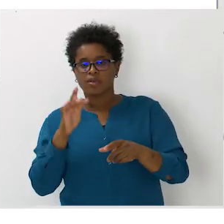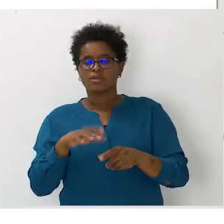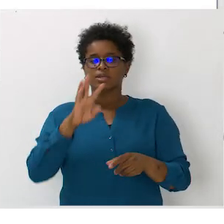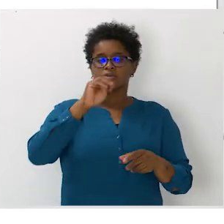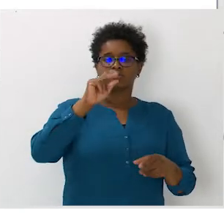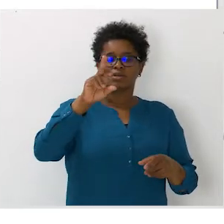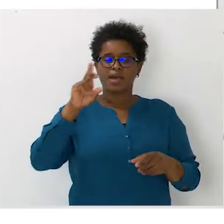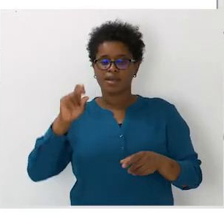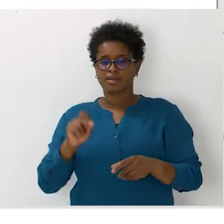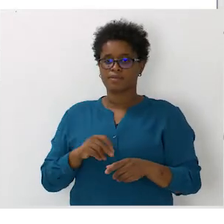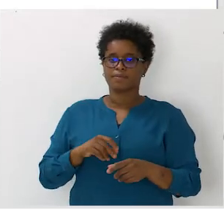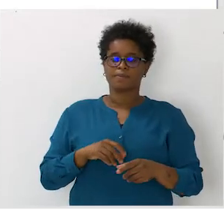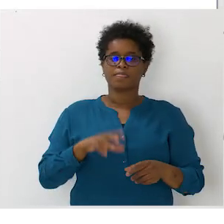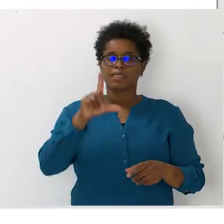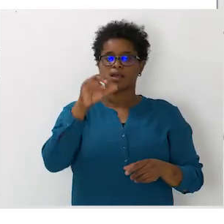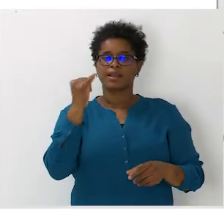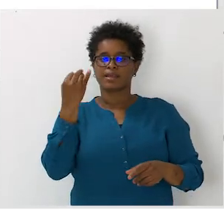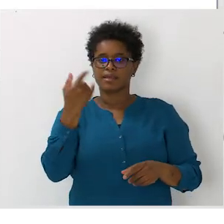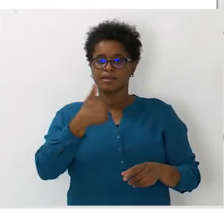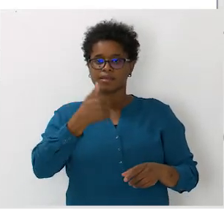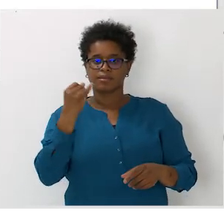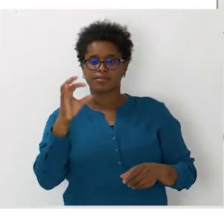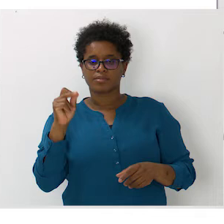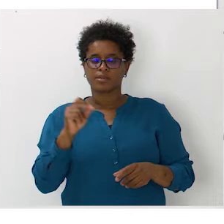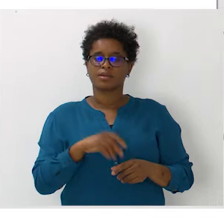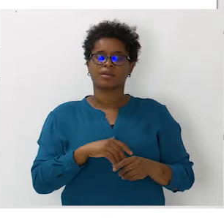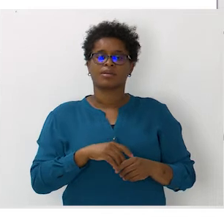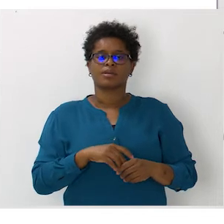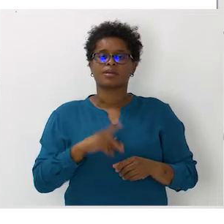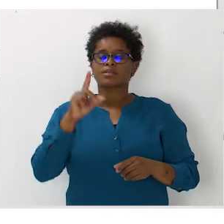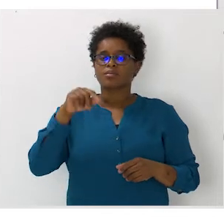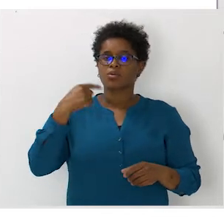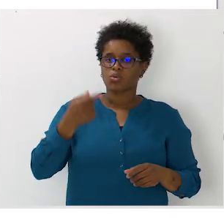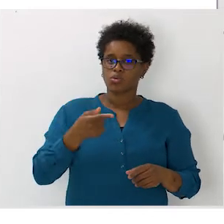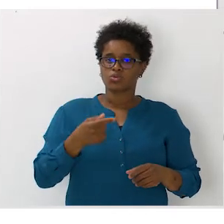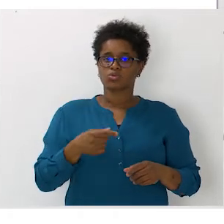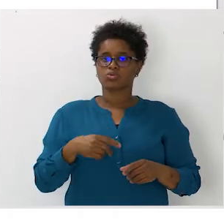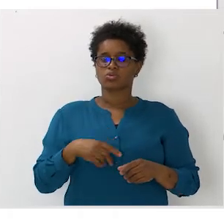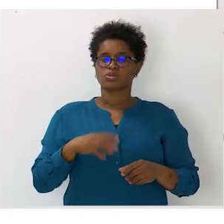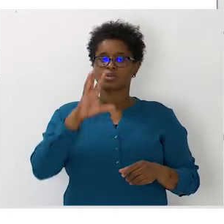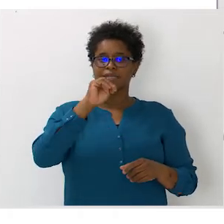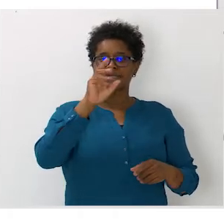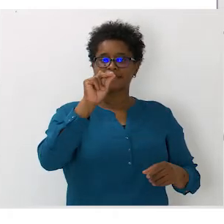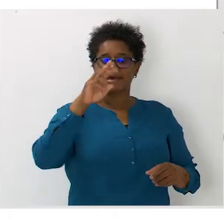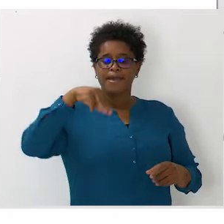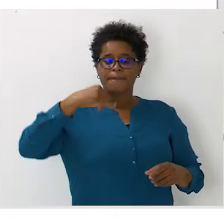do Sahara, da Líbia, com os dos